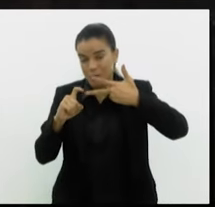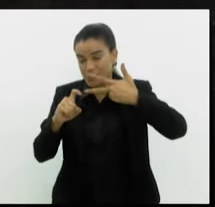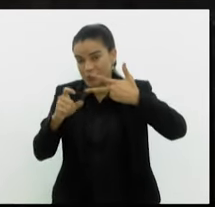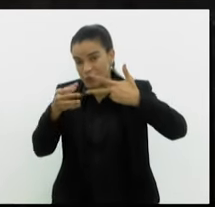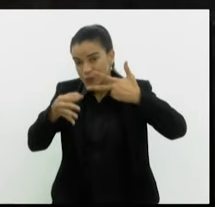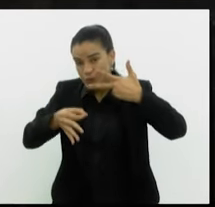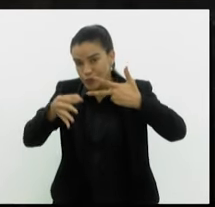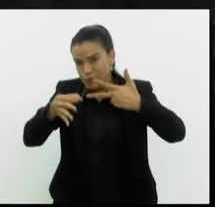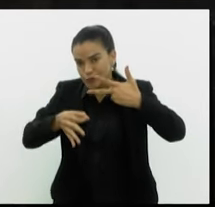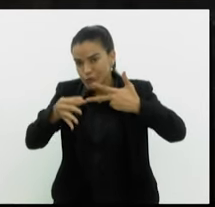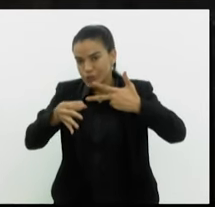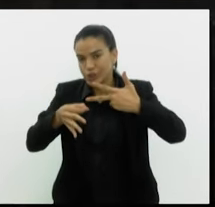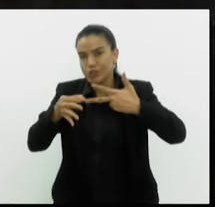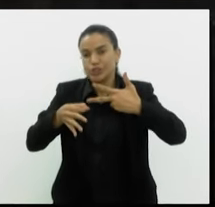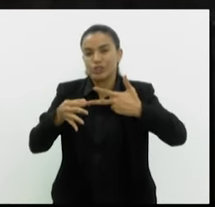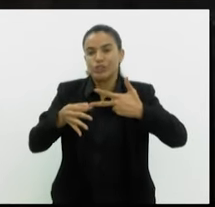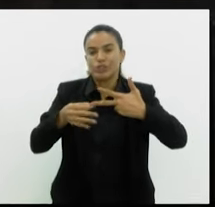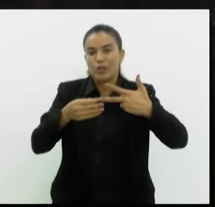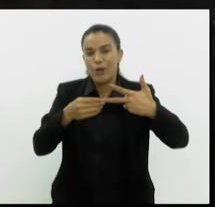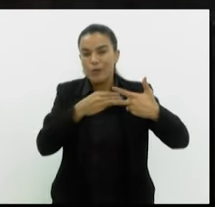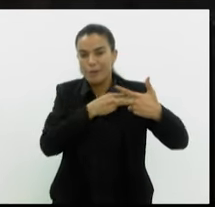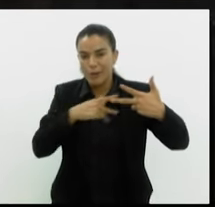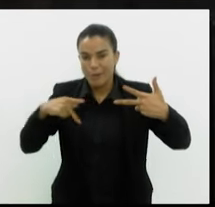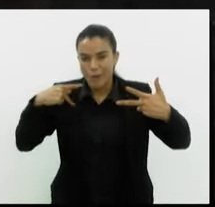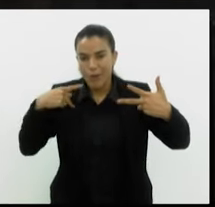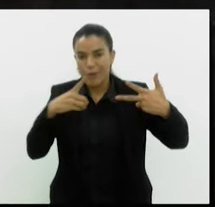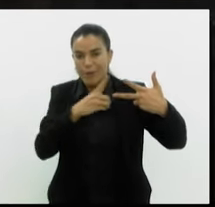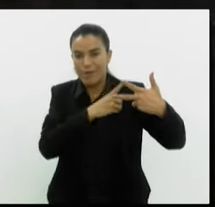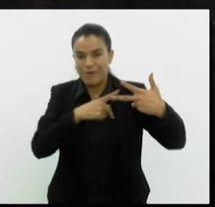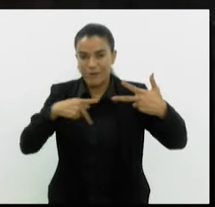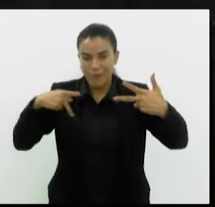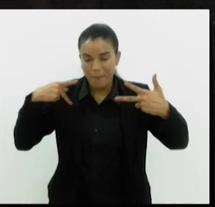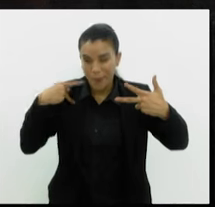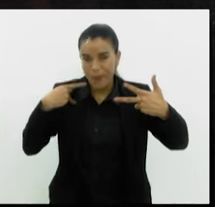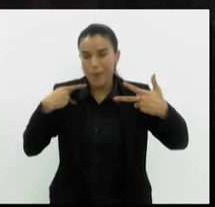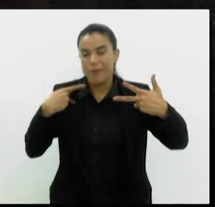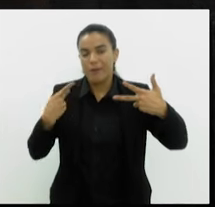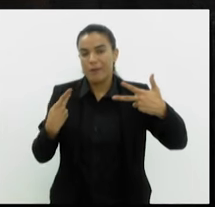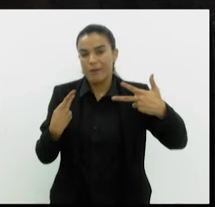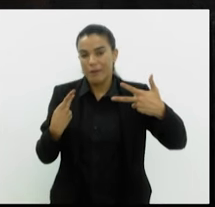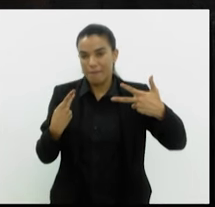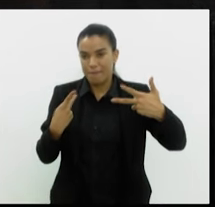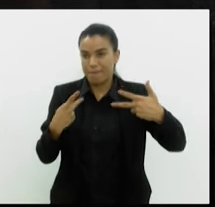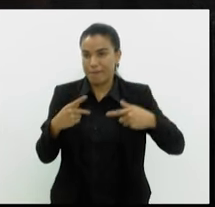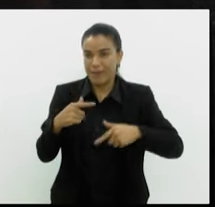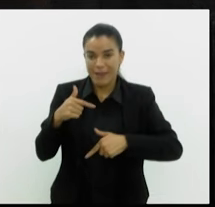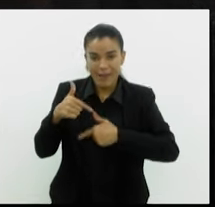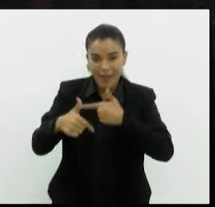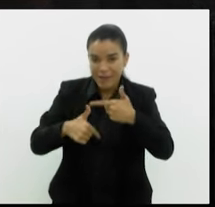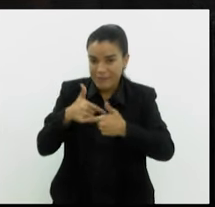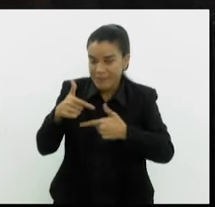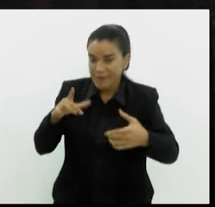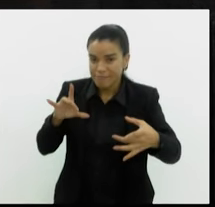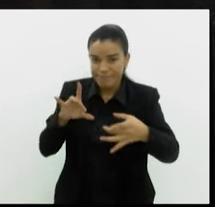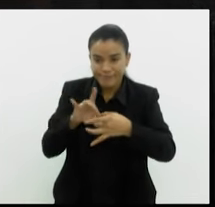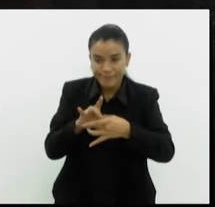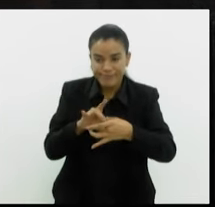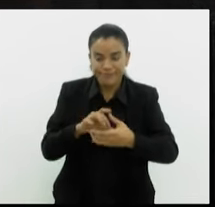a Justiça, o Ministério Público, a Defensoria e atividades correlatas,